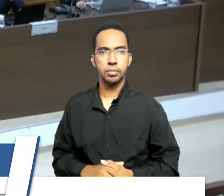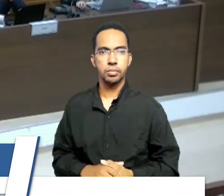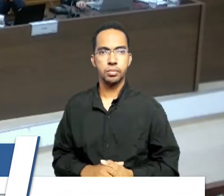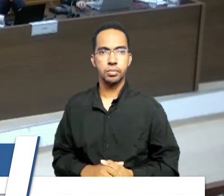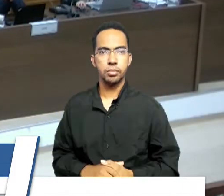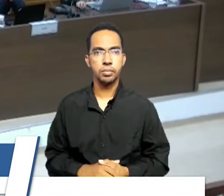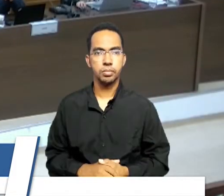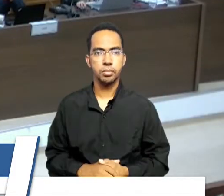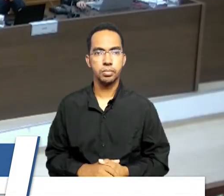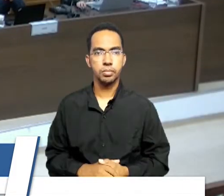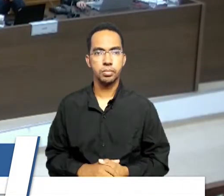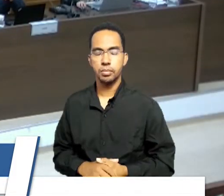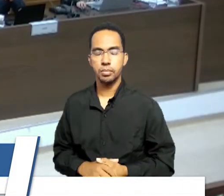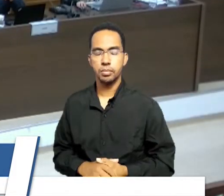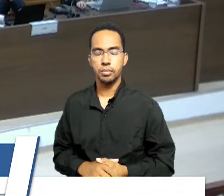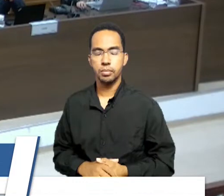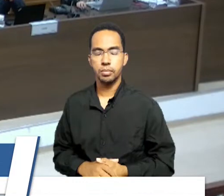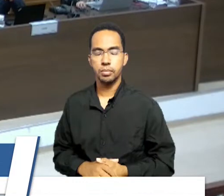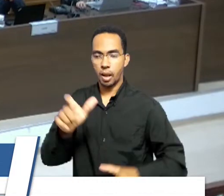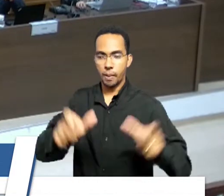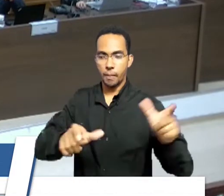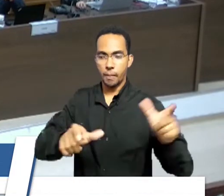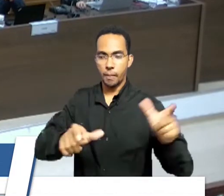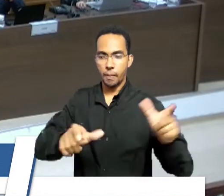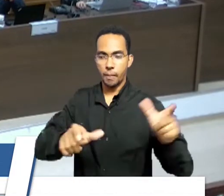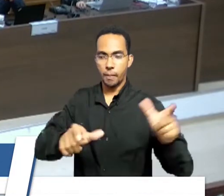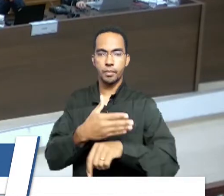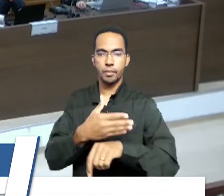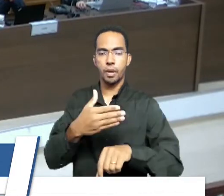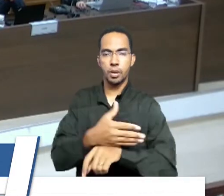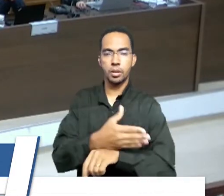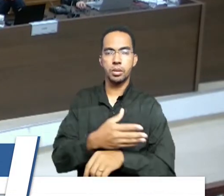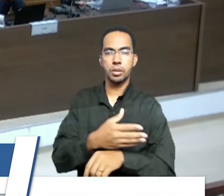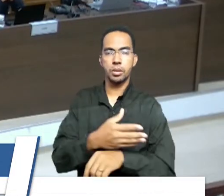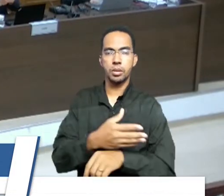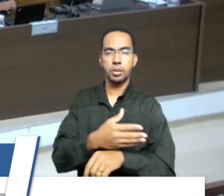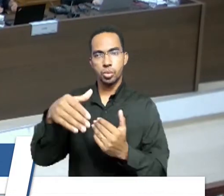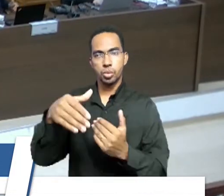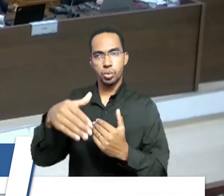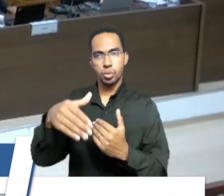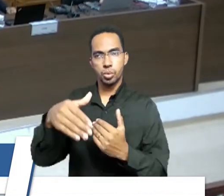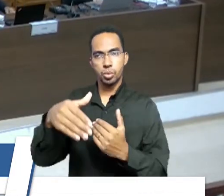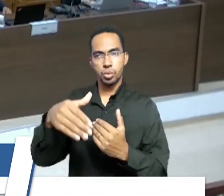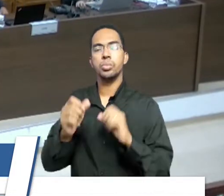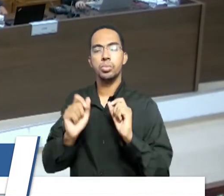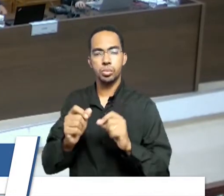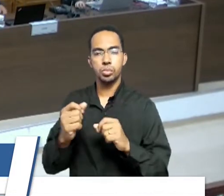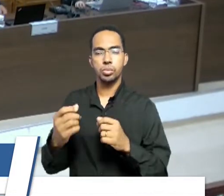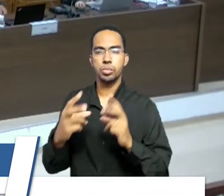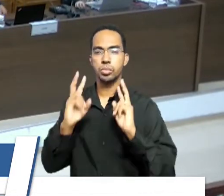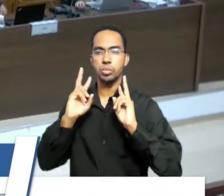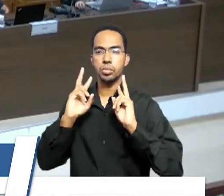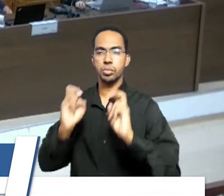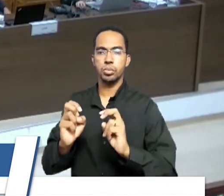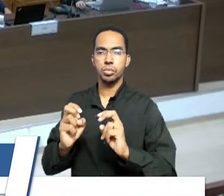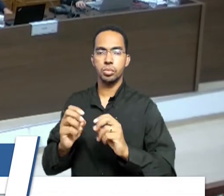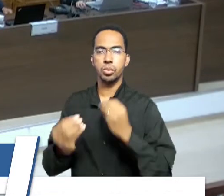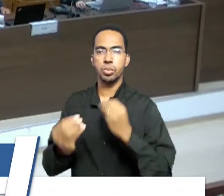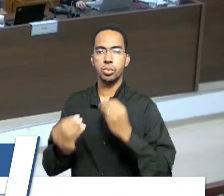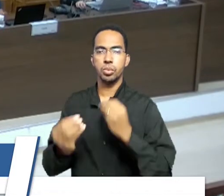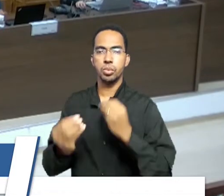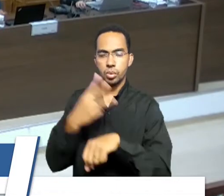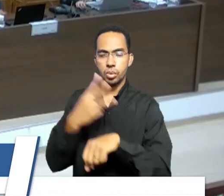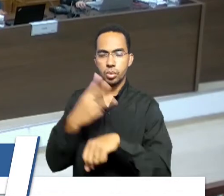as pessoas que passaram no concurso, que nos abordaram através do WhatsApp, através